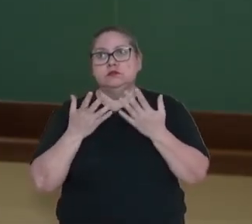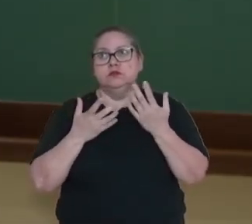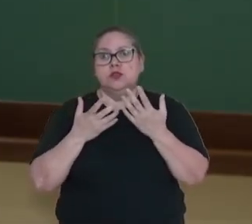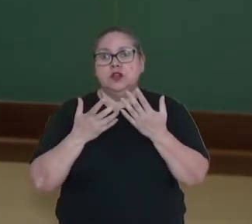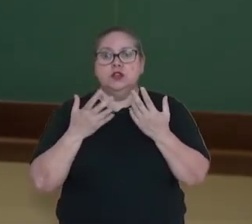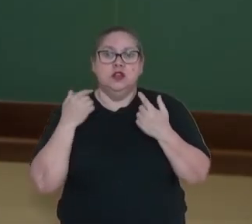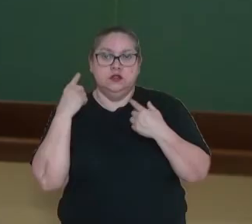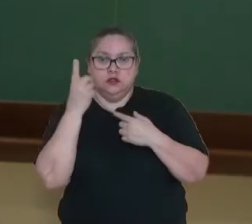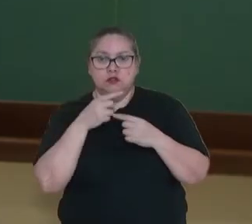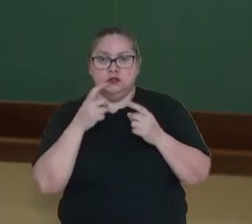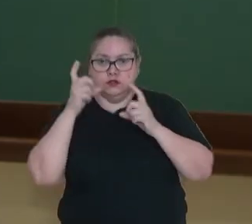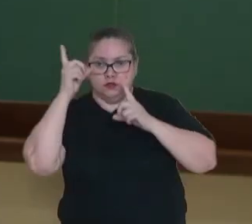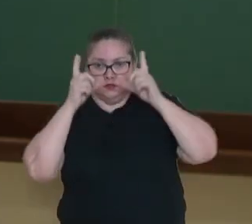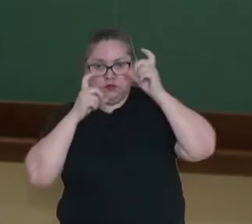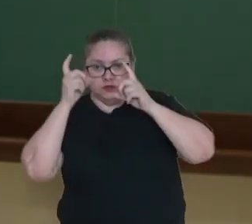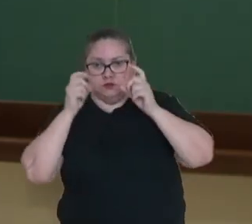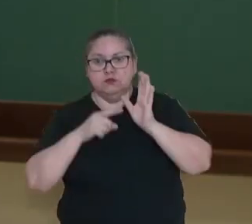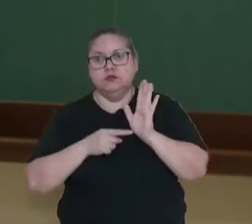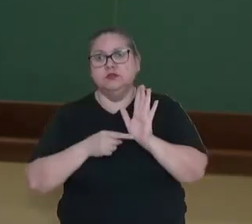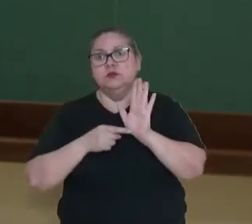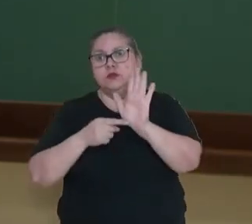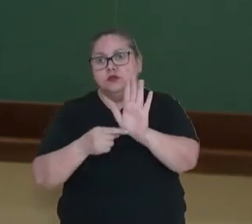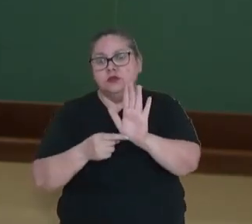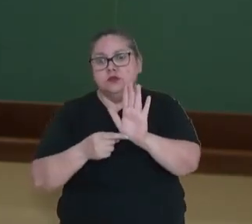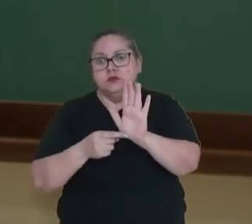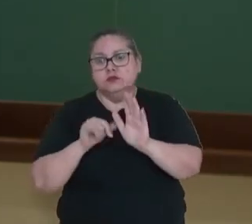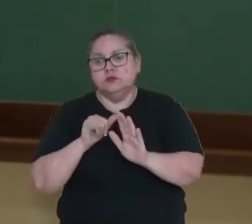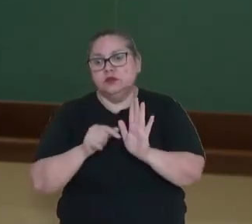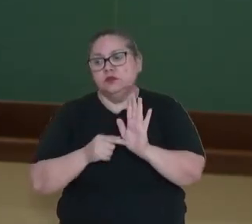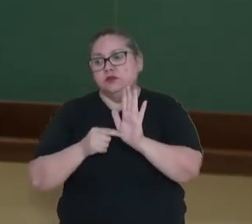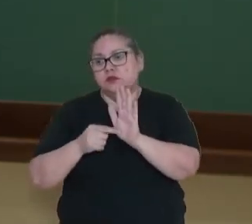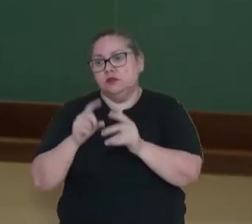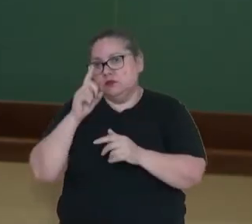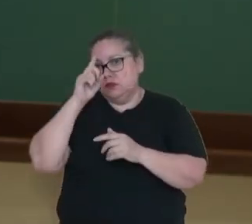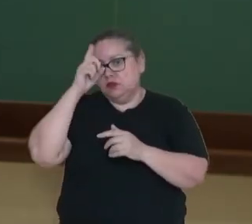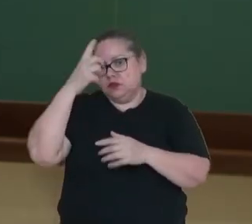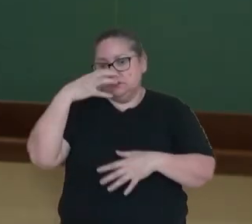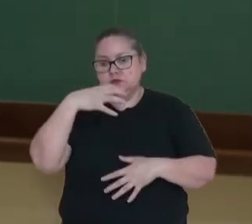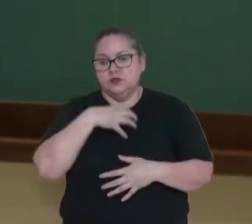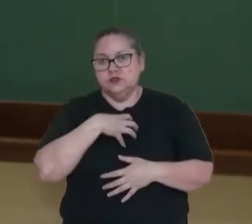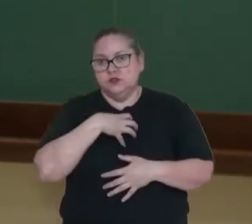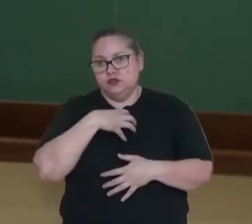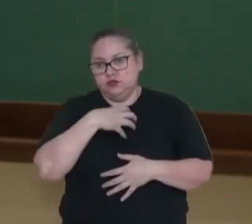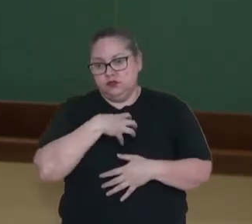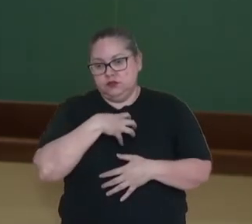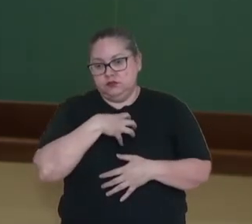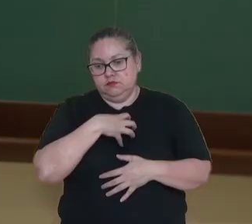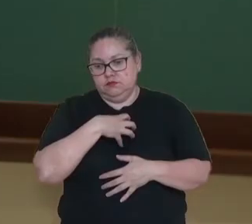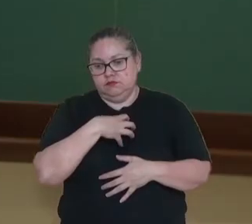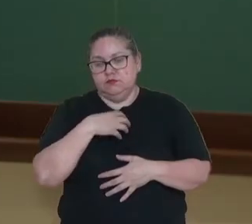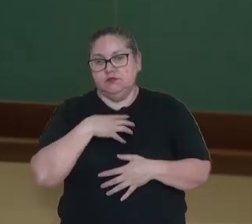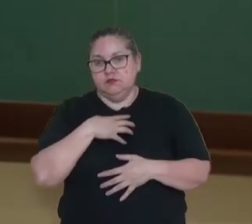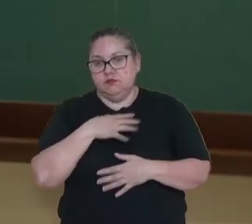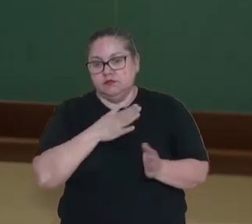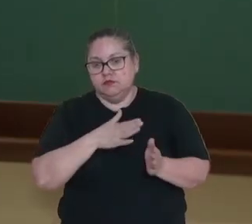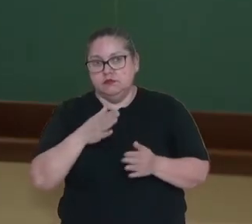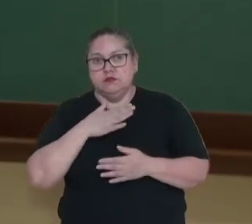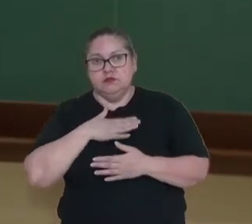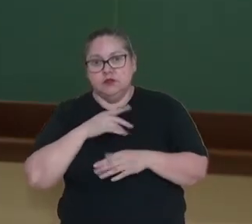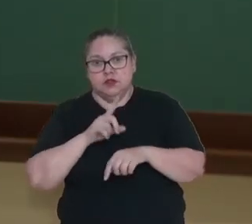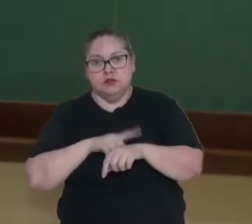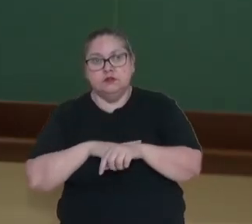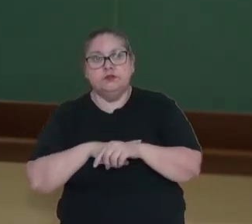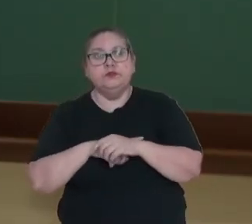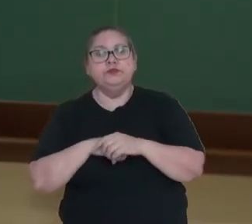da nossa expressão facial para transmitir uma ideia do sentimento que nós estamos passando naquele momento, tá